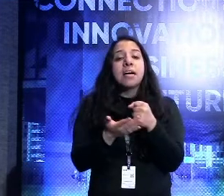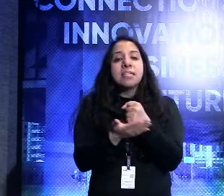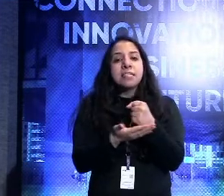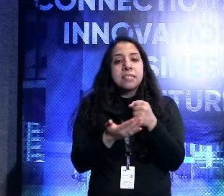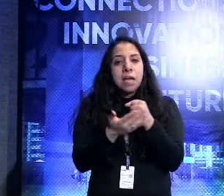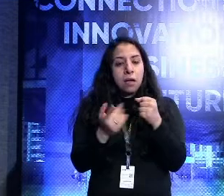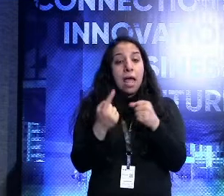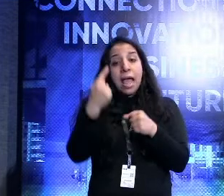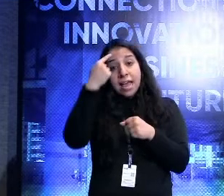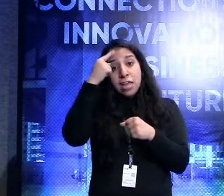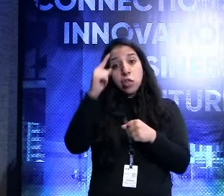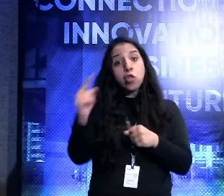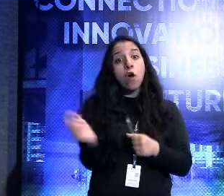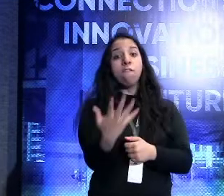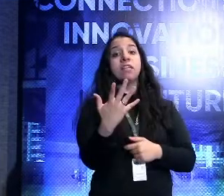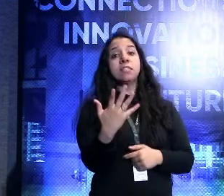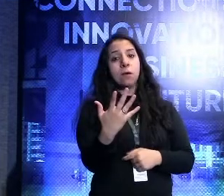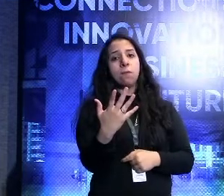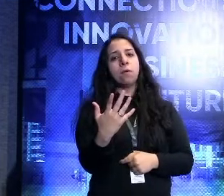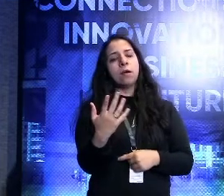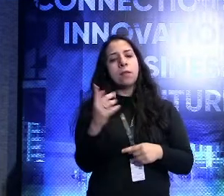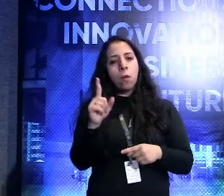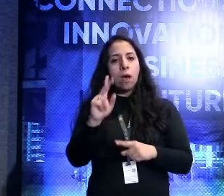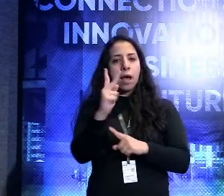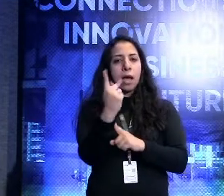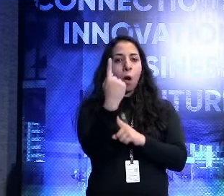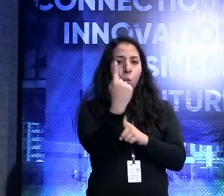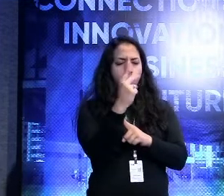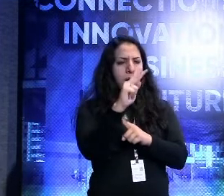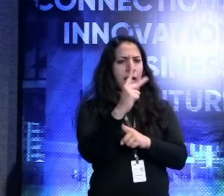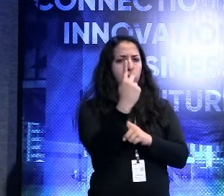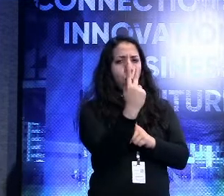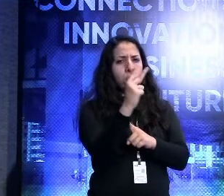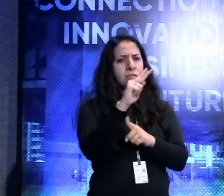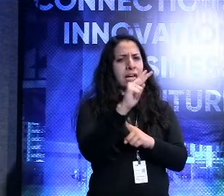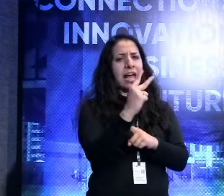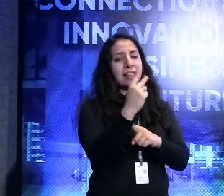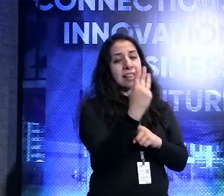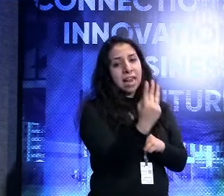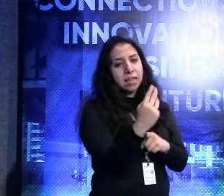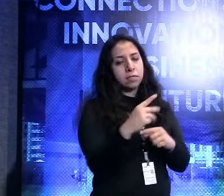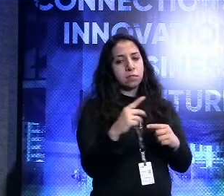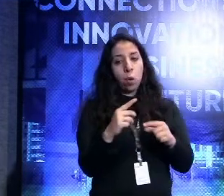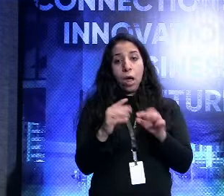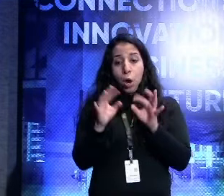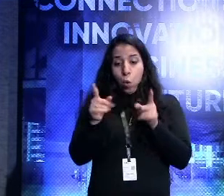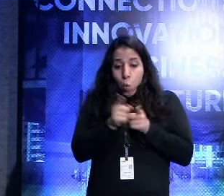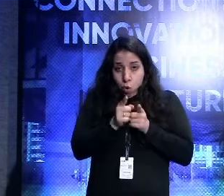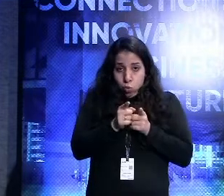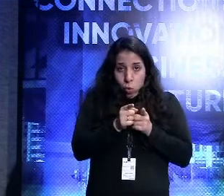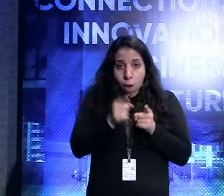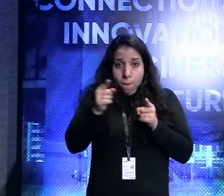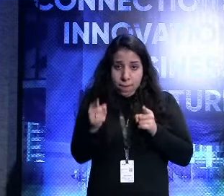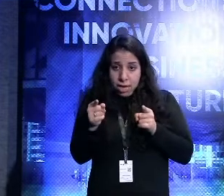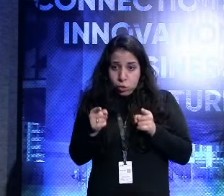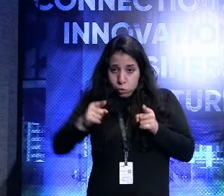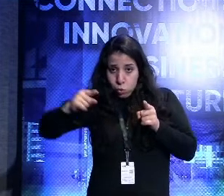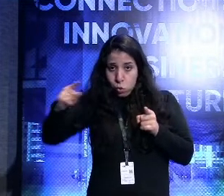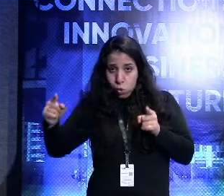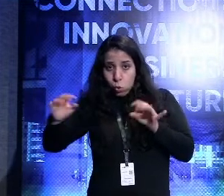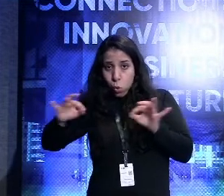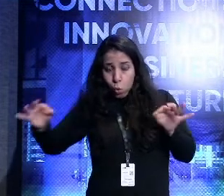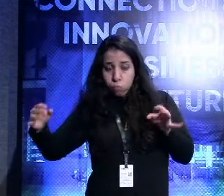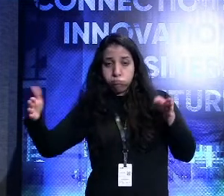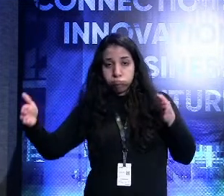inovação. Aqui a gente está falando de H1, de H2, de H3. A gente está falando de curto, médio e longo prazo. A gente está falando sobre como que a gente